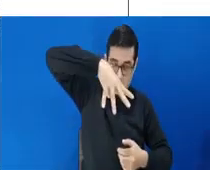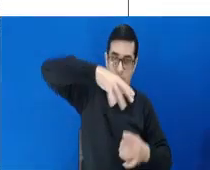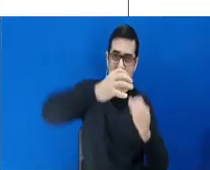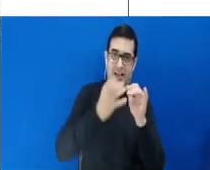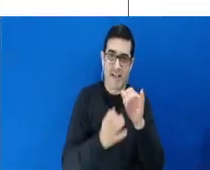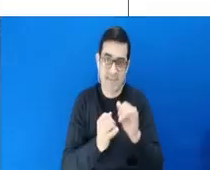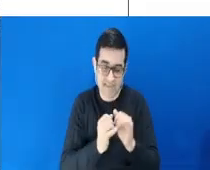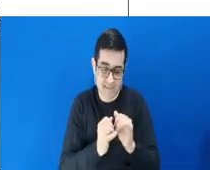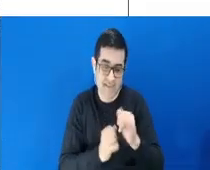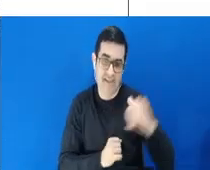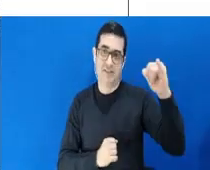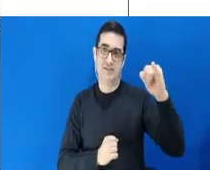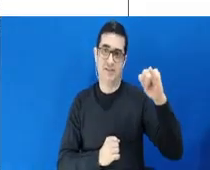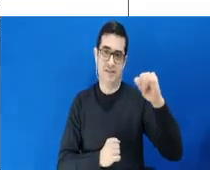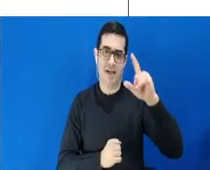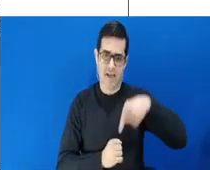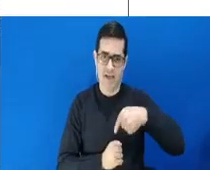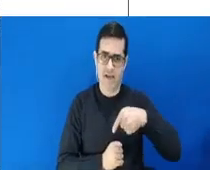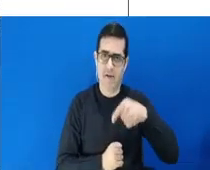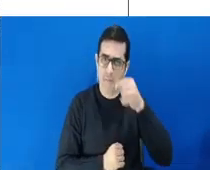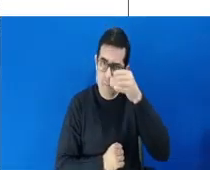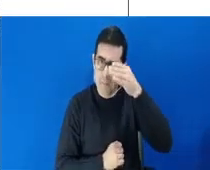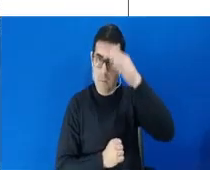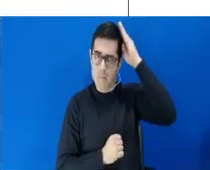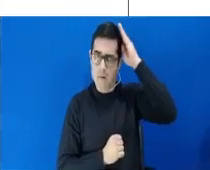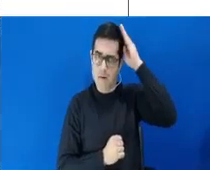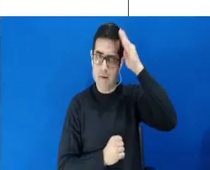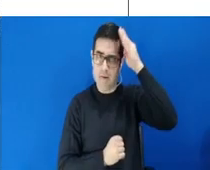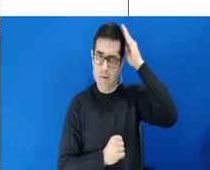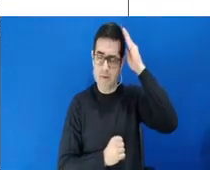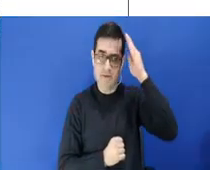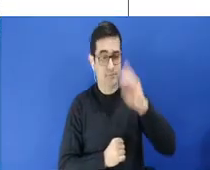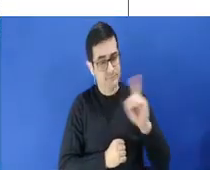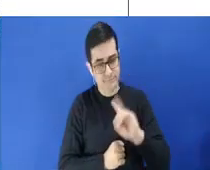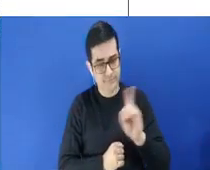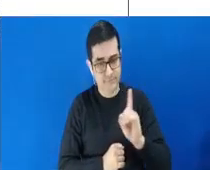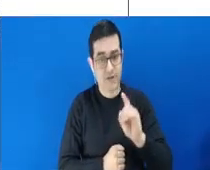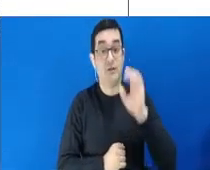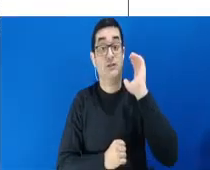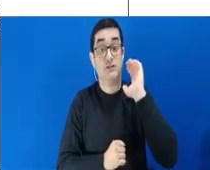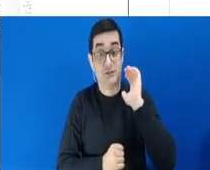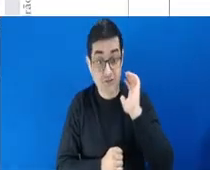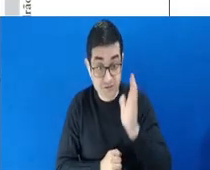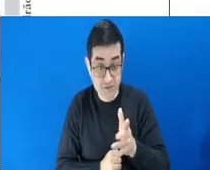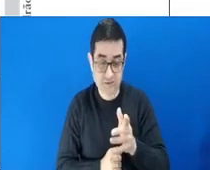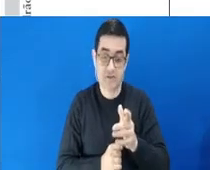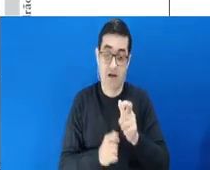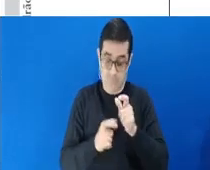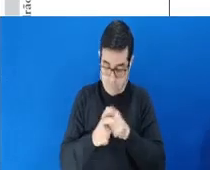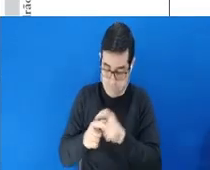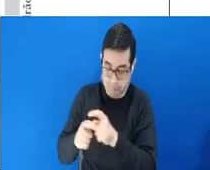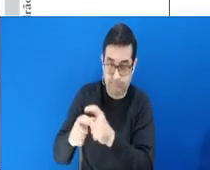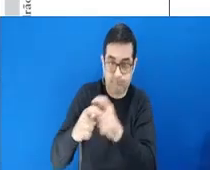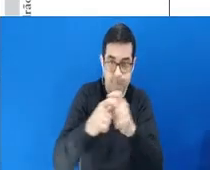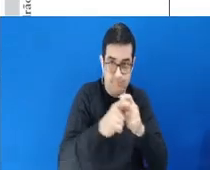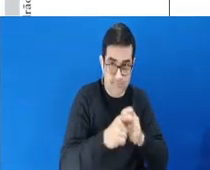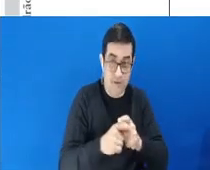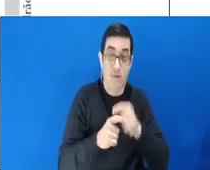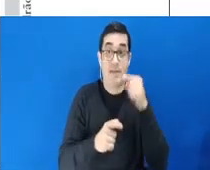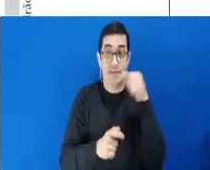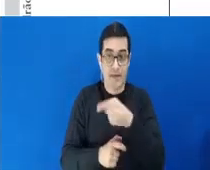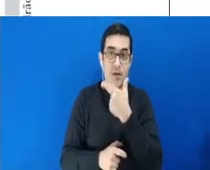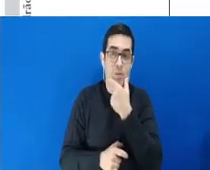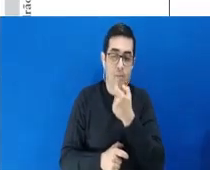Bohr, né? Ele vai surgir já com os pacotes de energia de Einstein e de Planck, né?